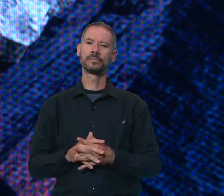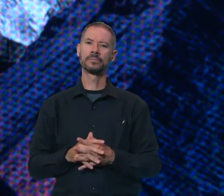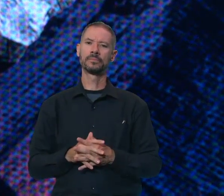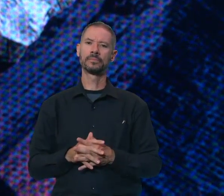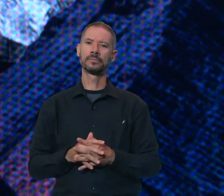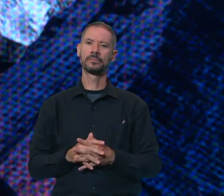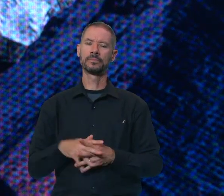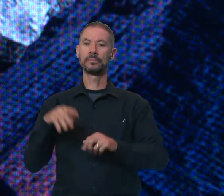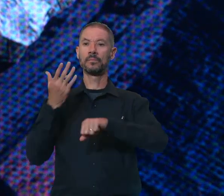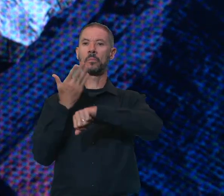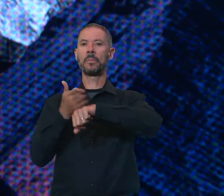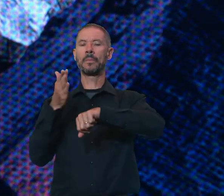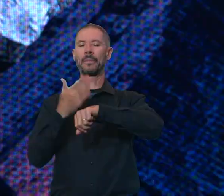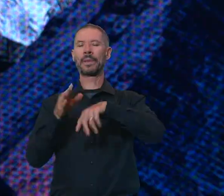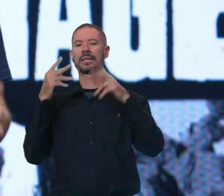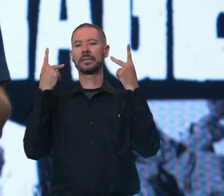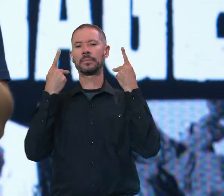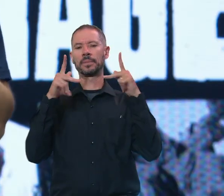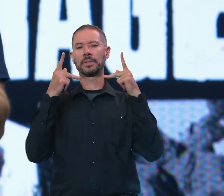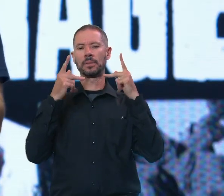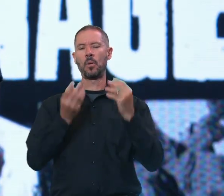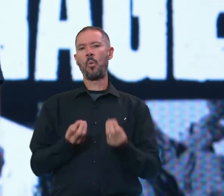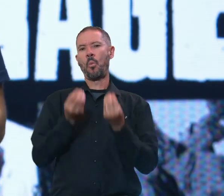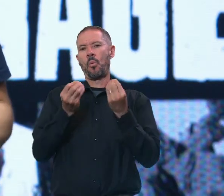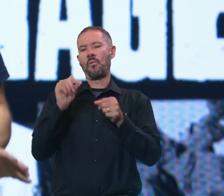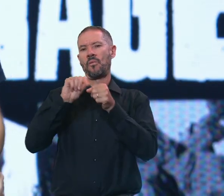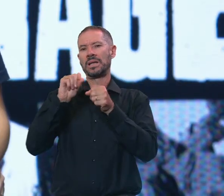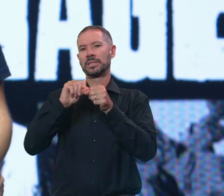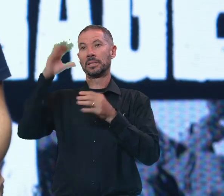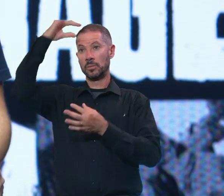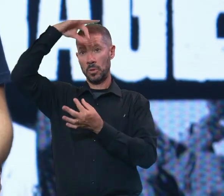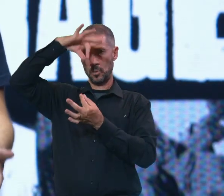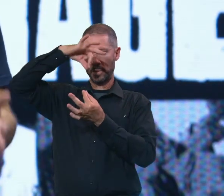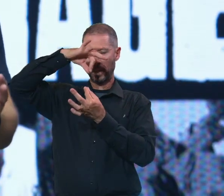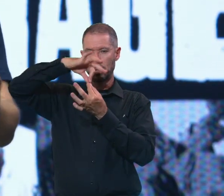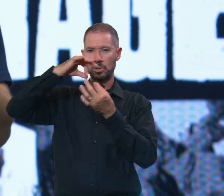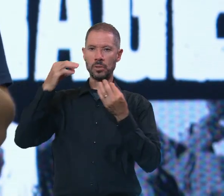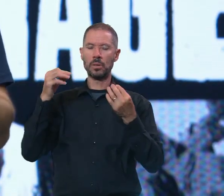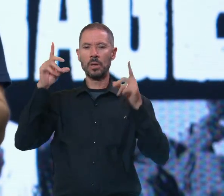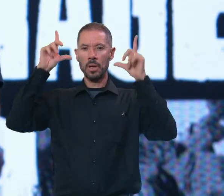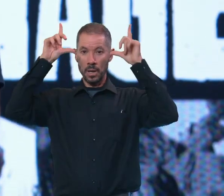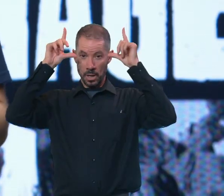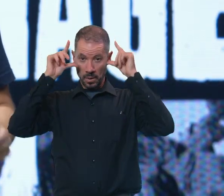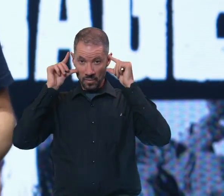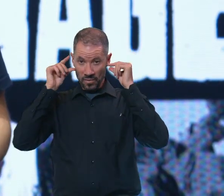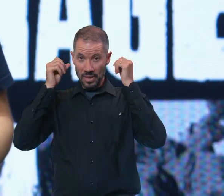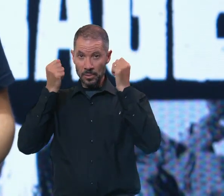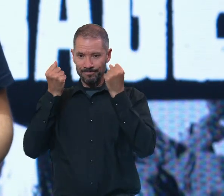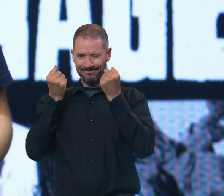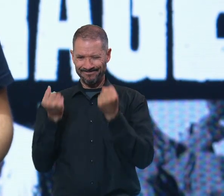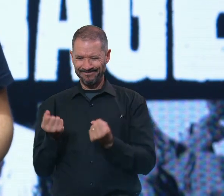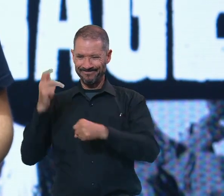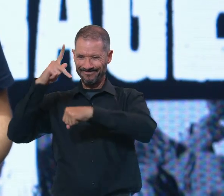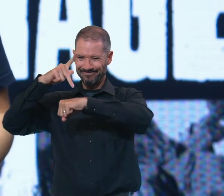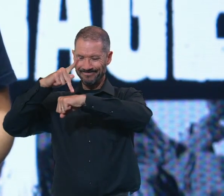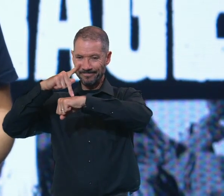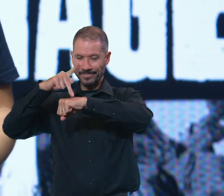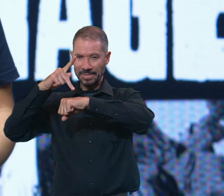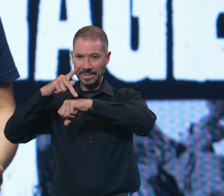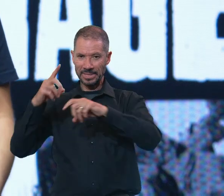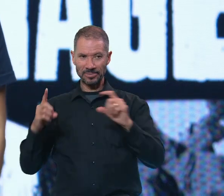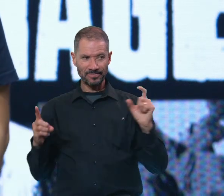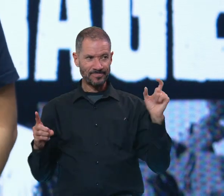Parte prática da pregação. Como fazer para espiritualmente aliviar o peso de pedras que recebemos tão pesadas de inimigos